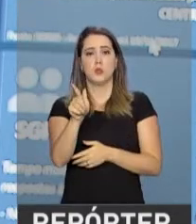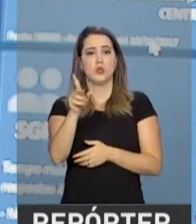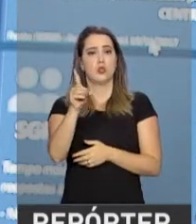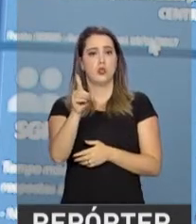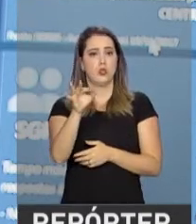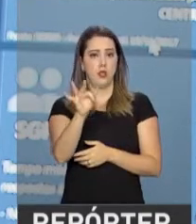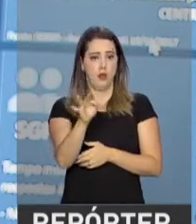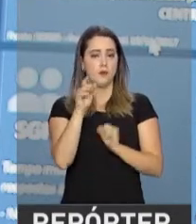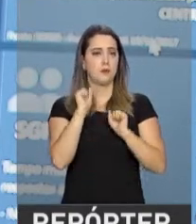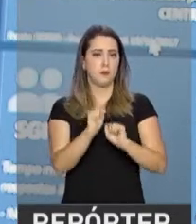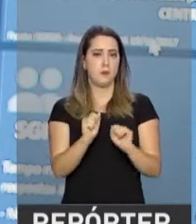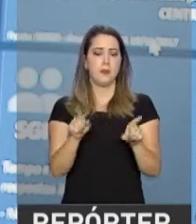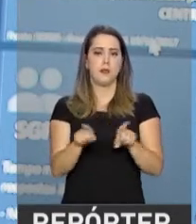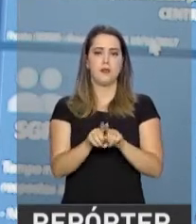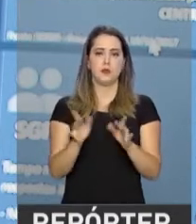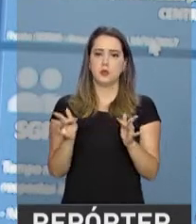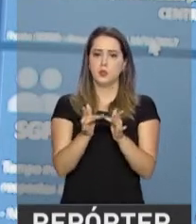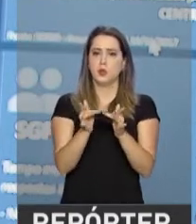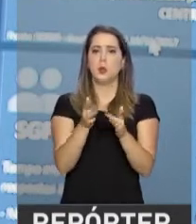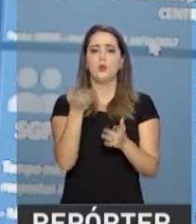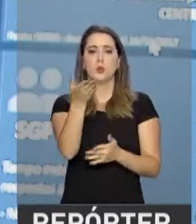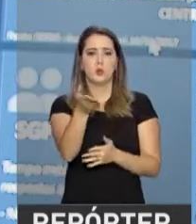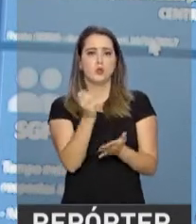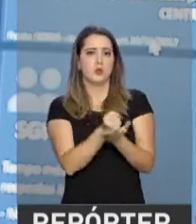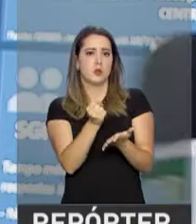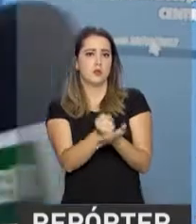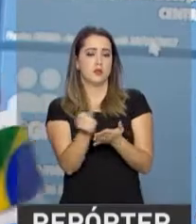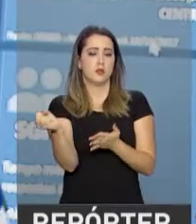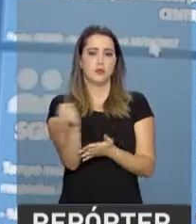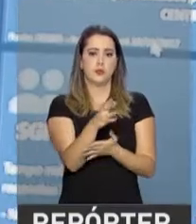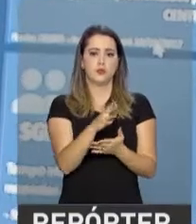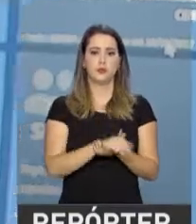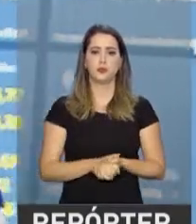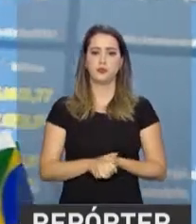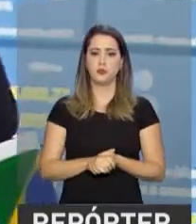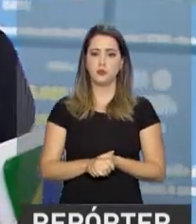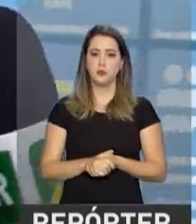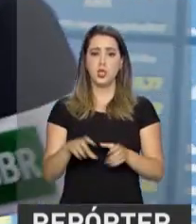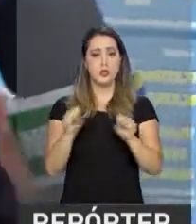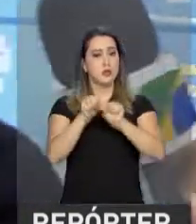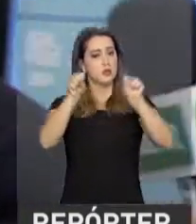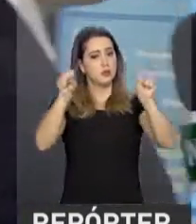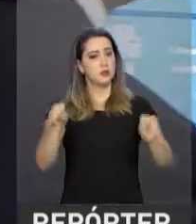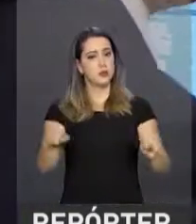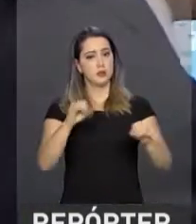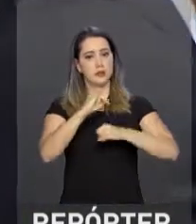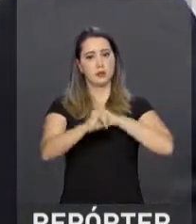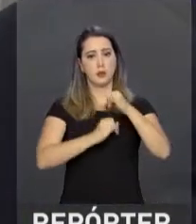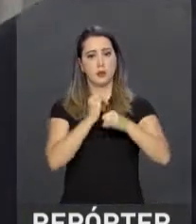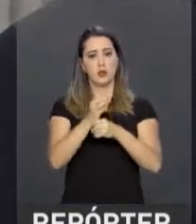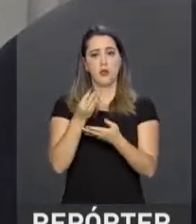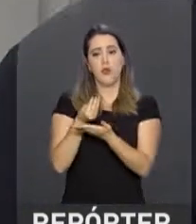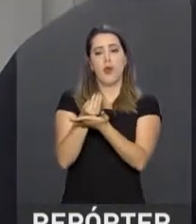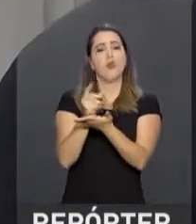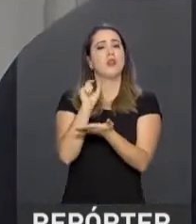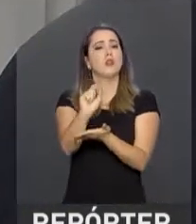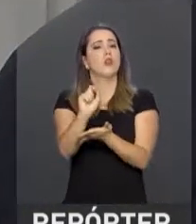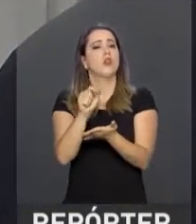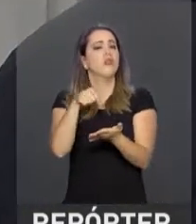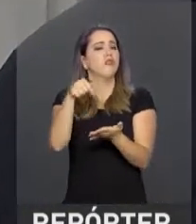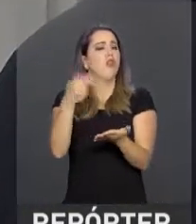possam se valer deste modelo de contratação essa loja virtual vai fornecer que tipo de material para a administração